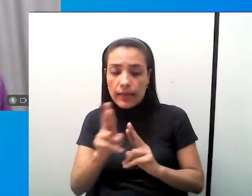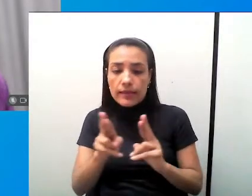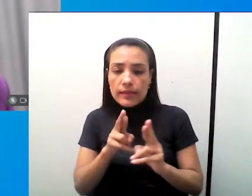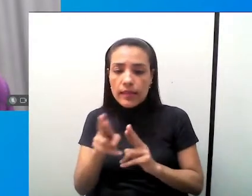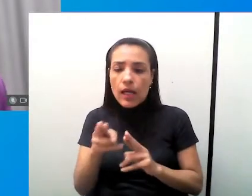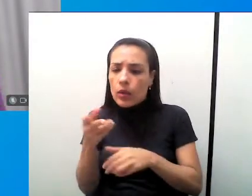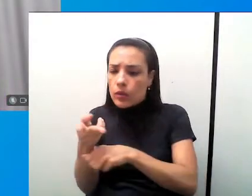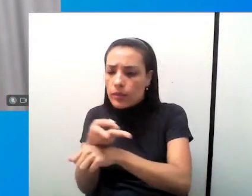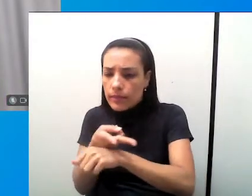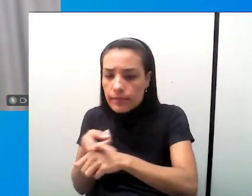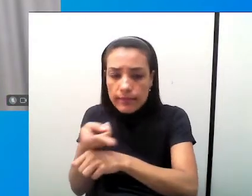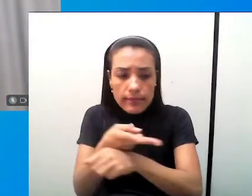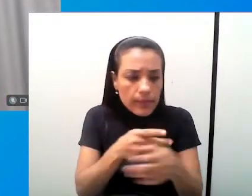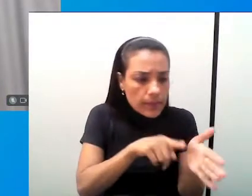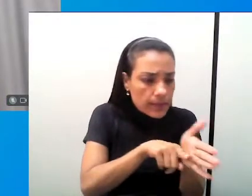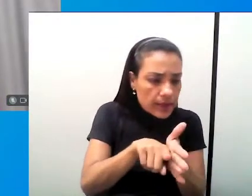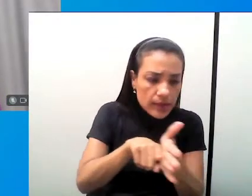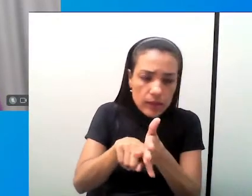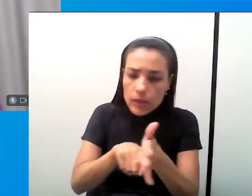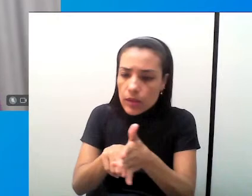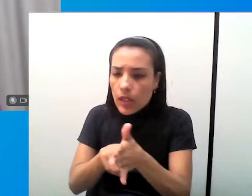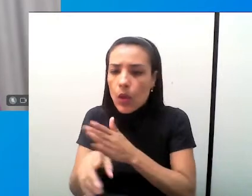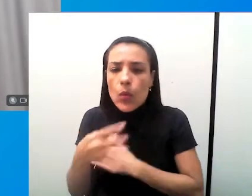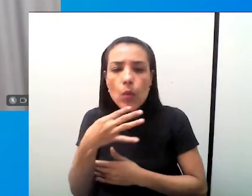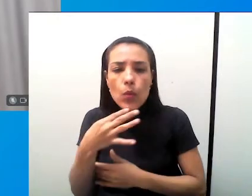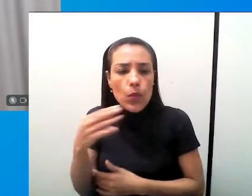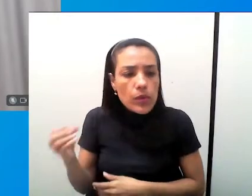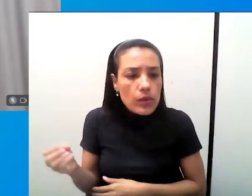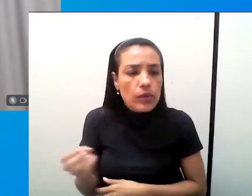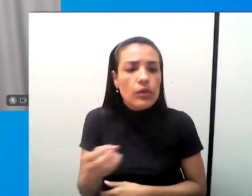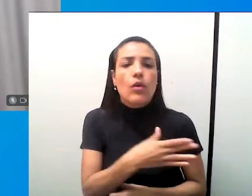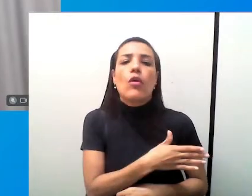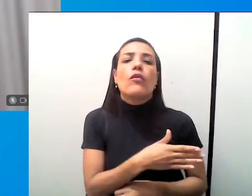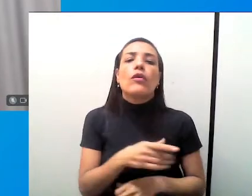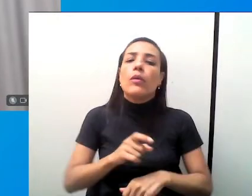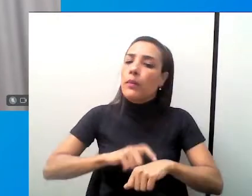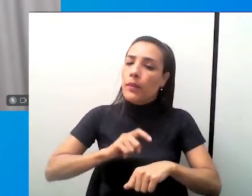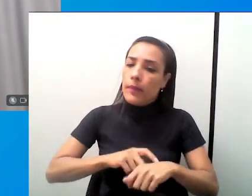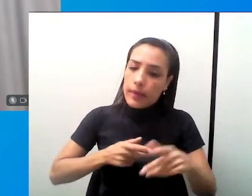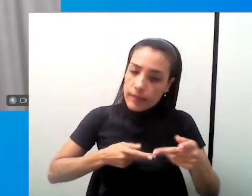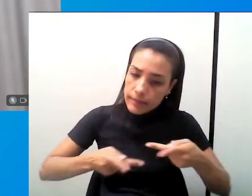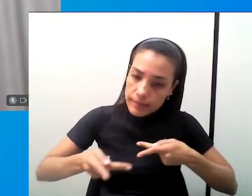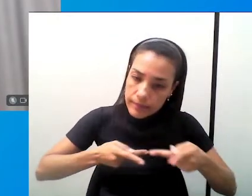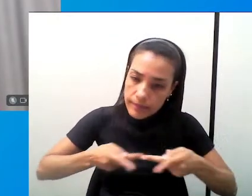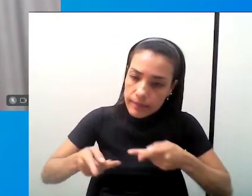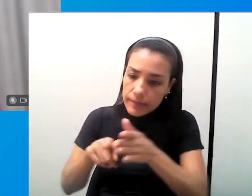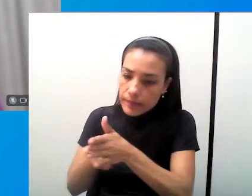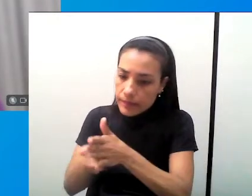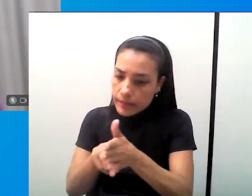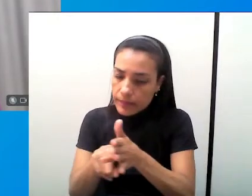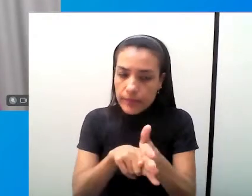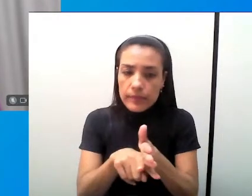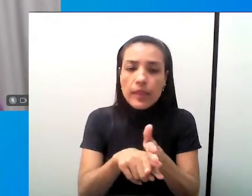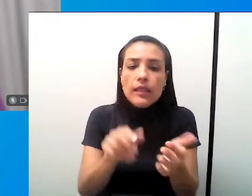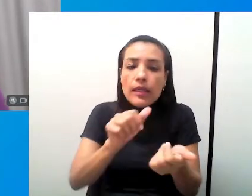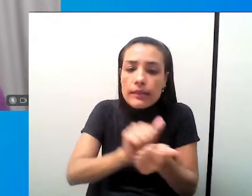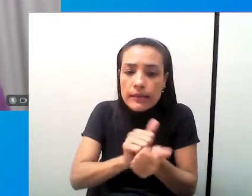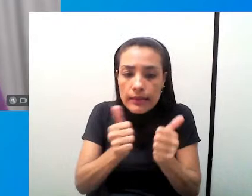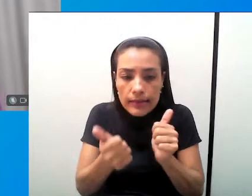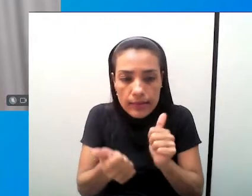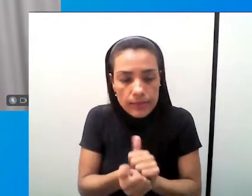novos conhecimentos, né, de realização de uma pesquisa, de adequação, né,